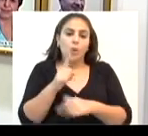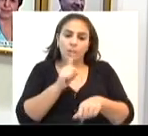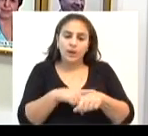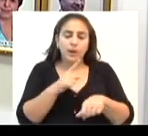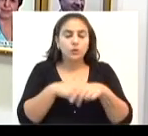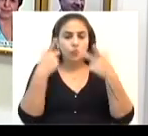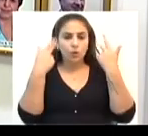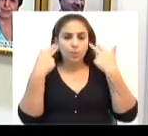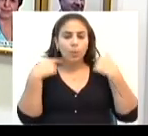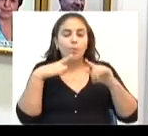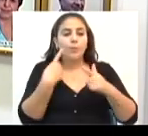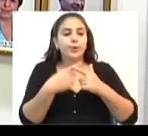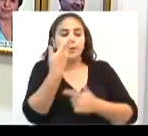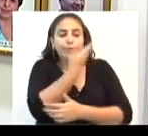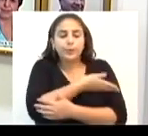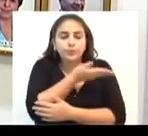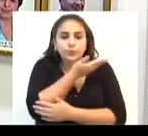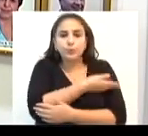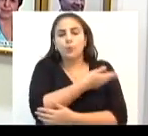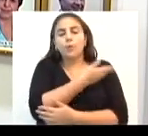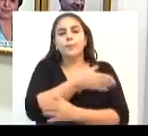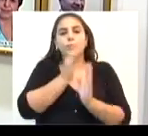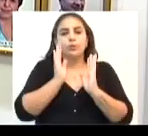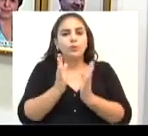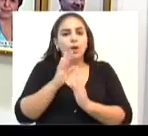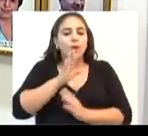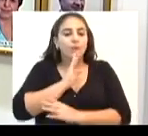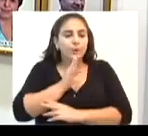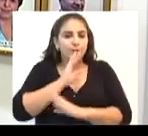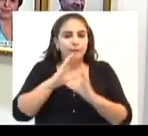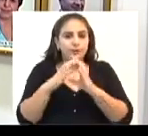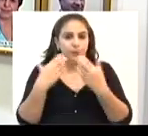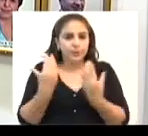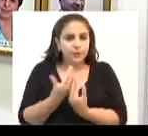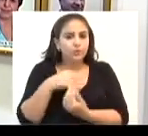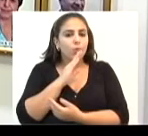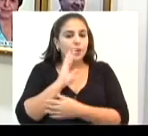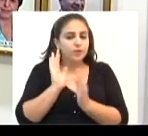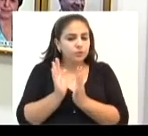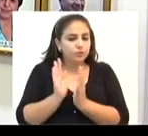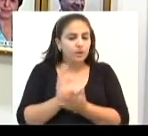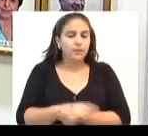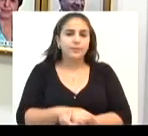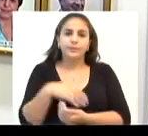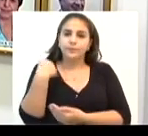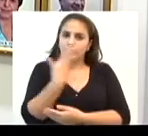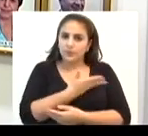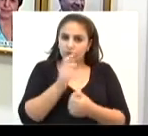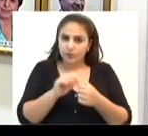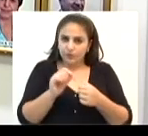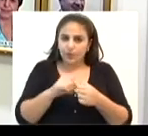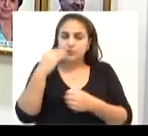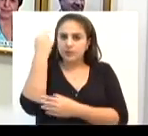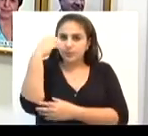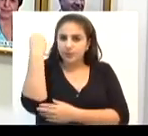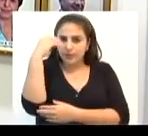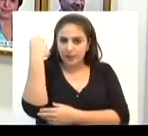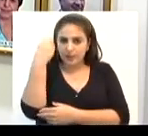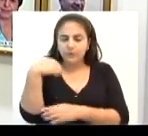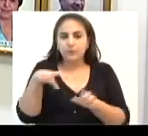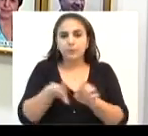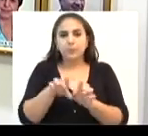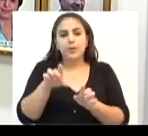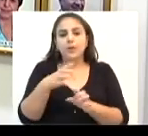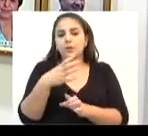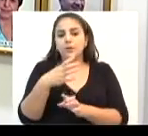forma, é um turno habitual, um turno já de conhecimento da população e que nós fizemos esse experimento, né, no